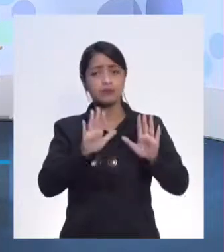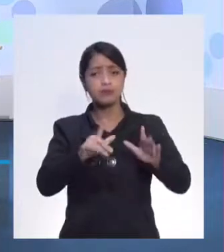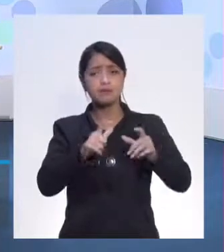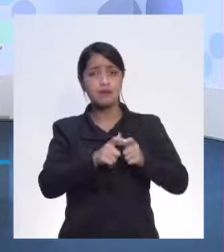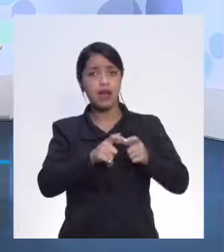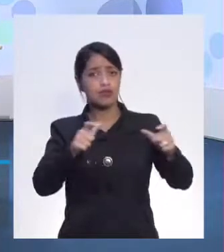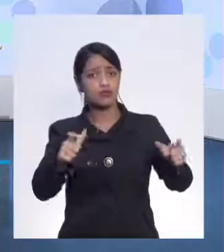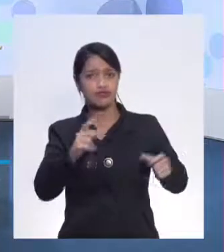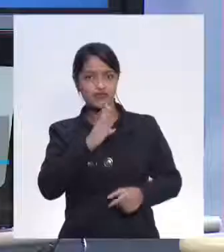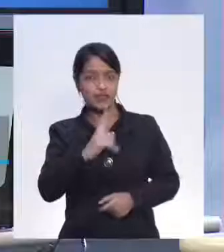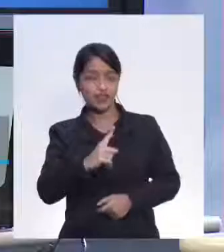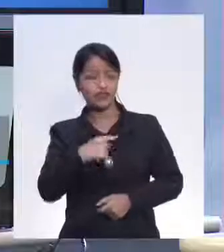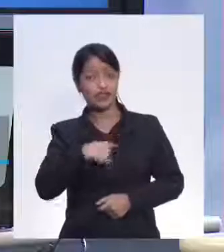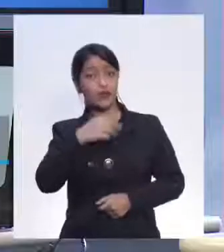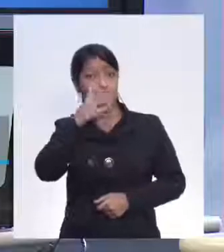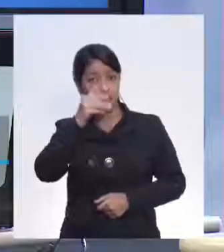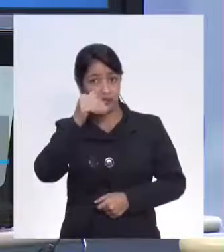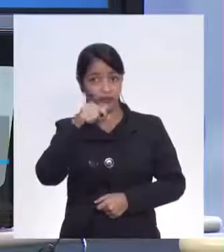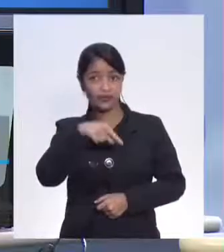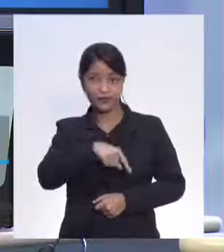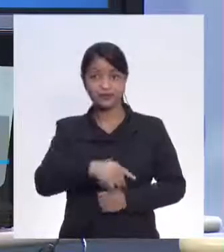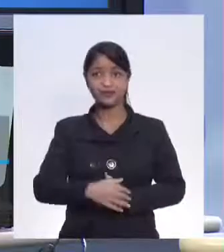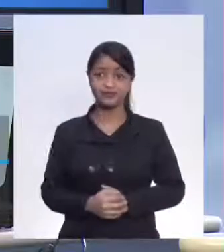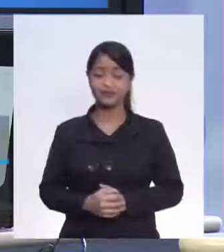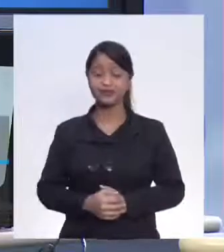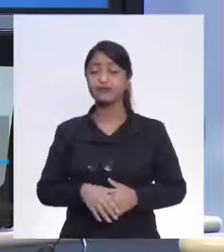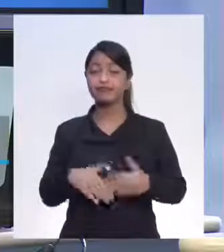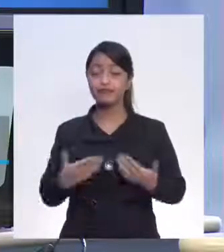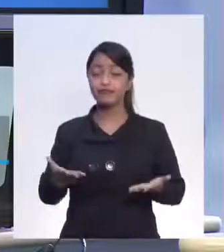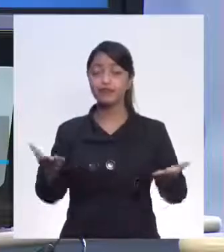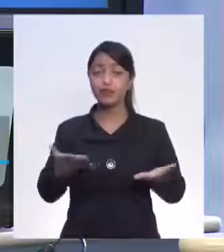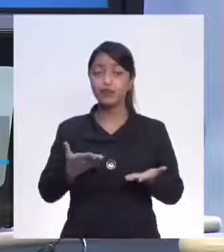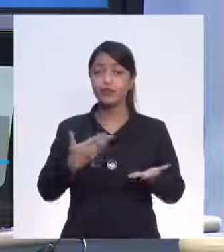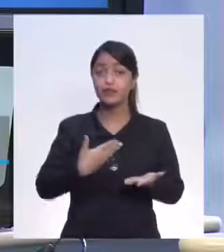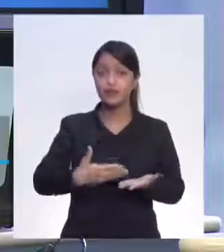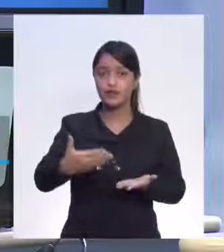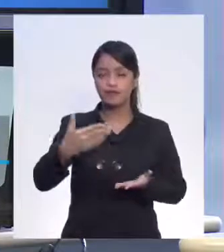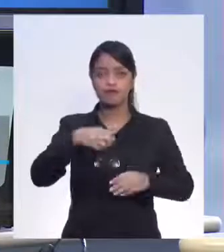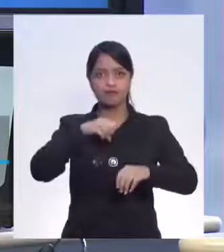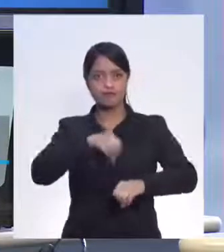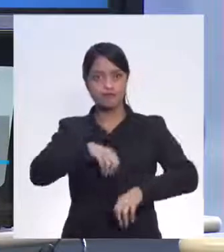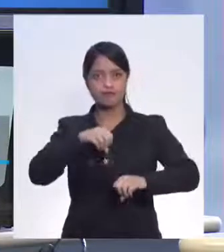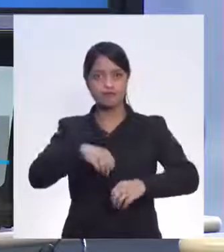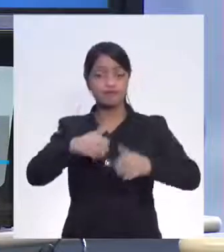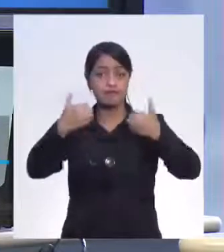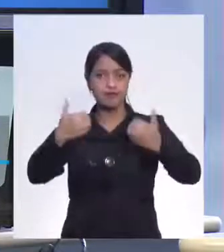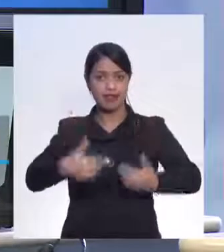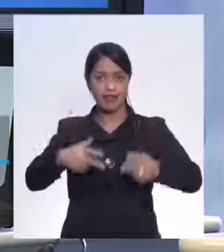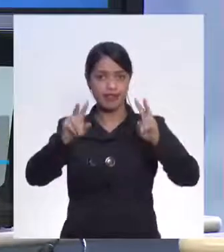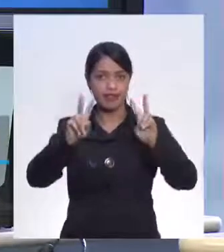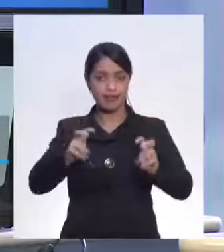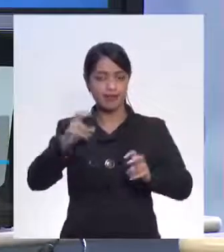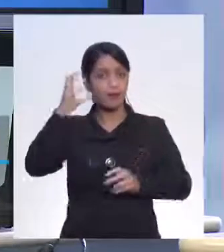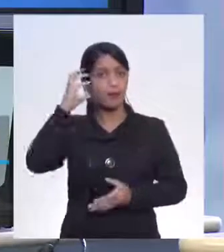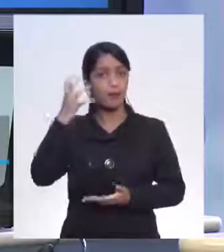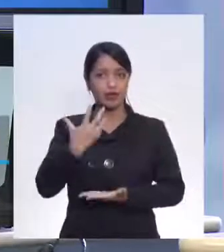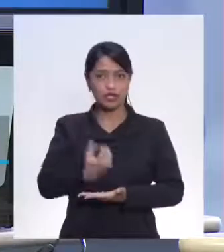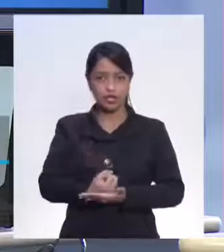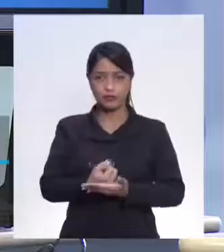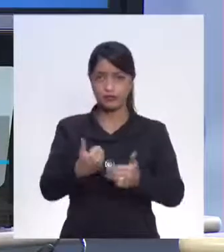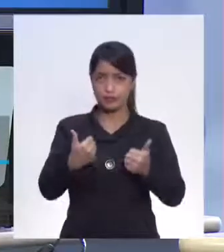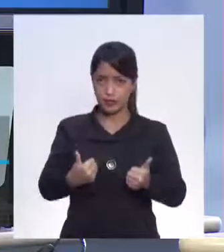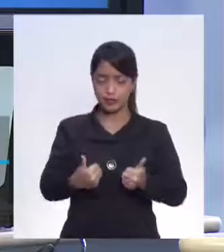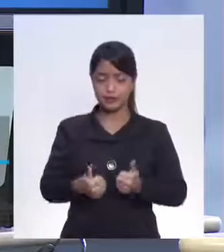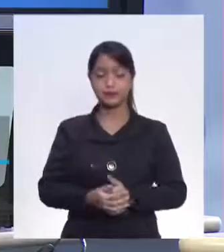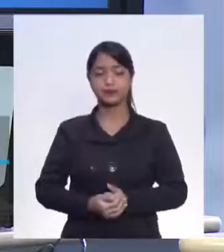uma curiosidade minha já, Tá. gente. Então, hoje a gente vai arrematar essa aula falando de podcast, tá bom? Bora para a